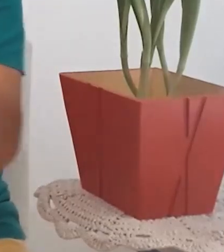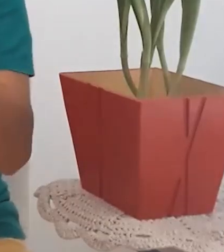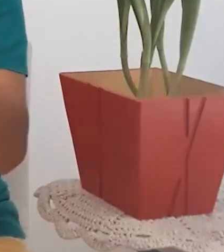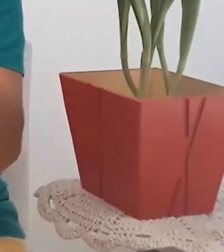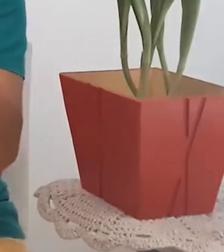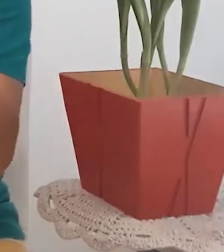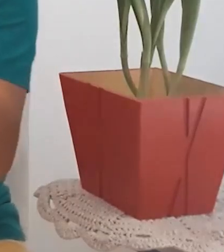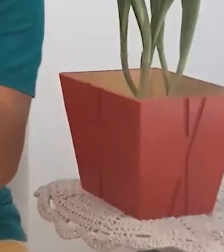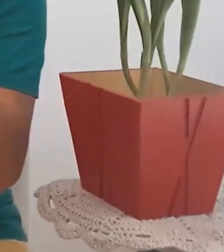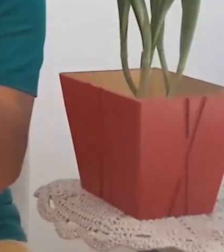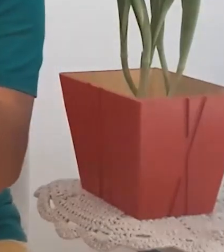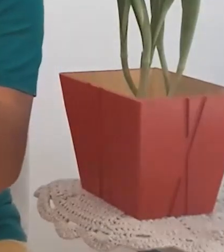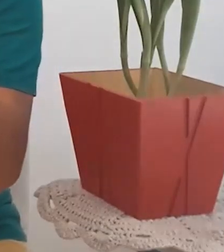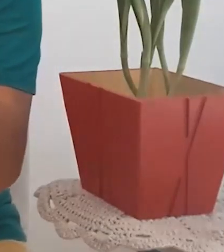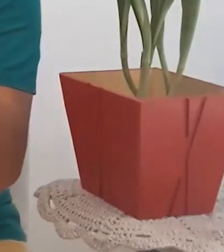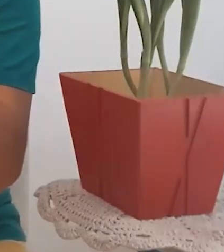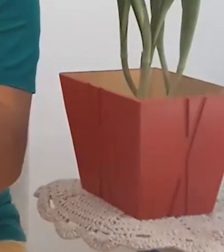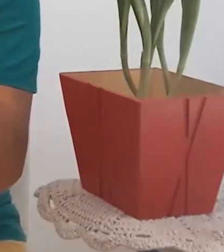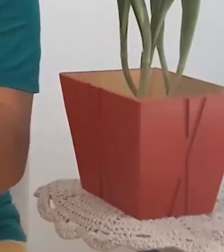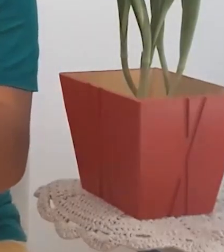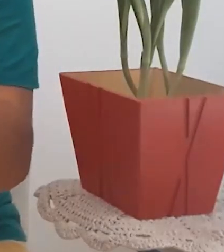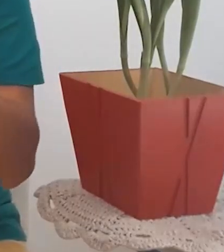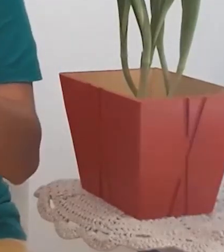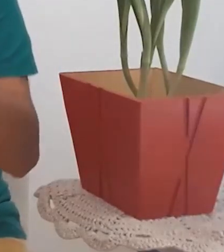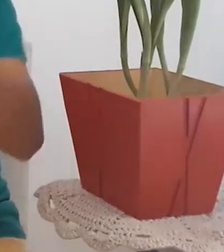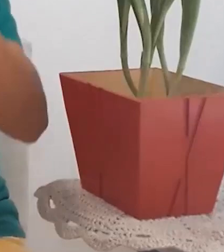um anel.